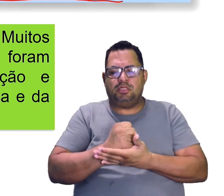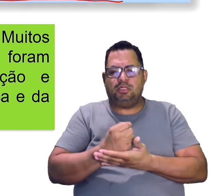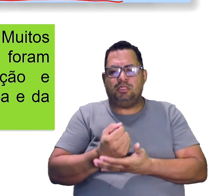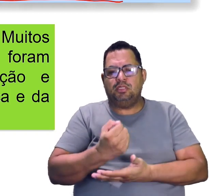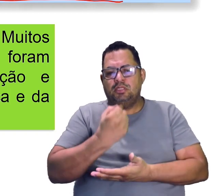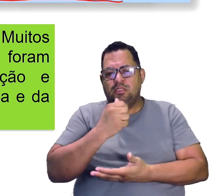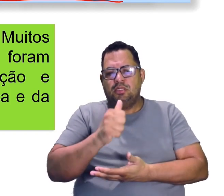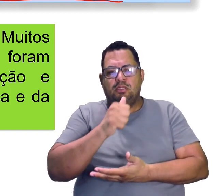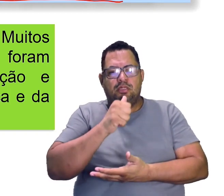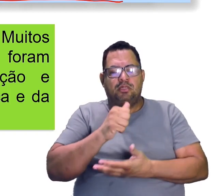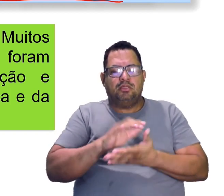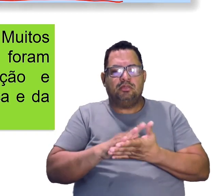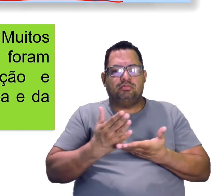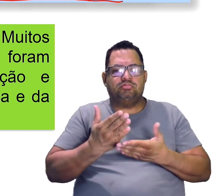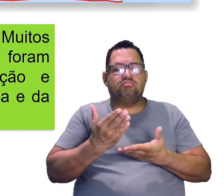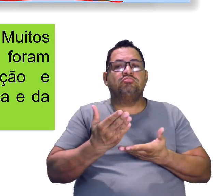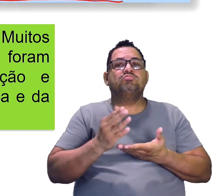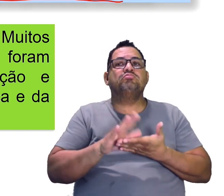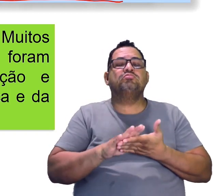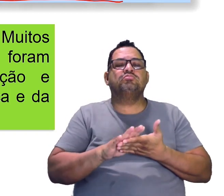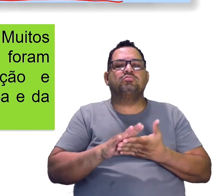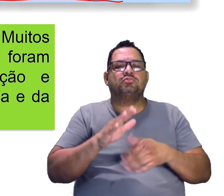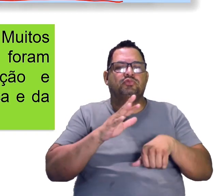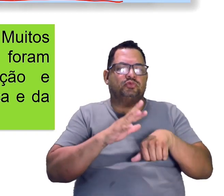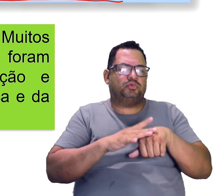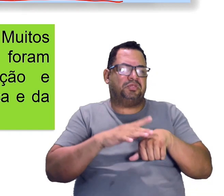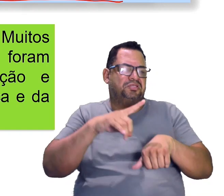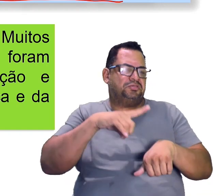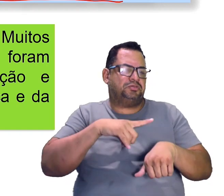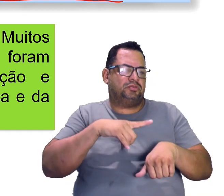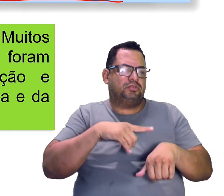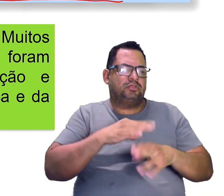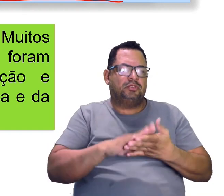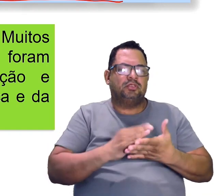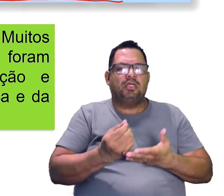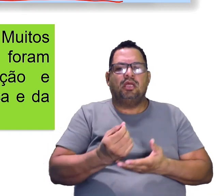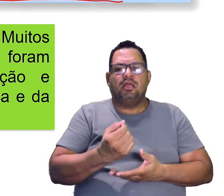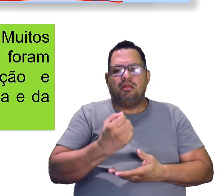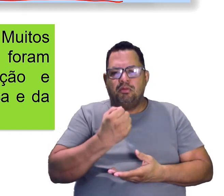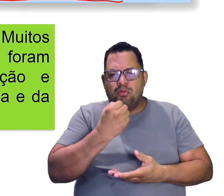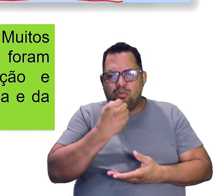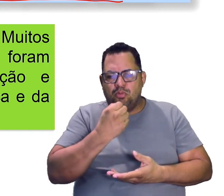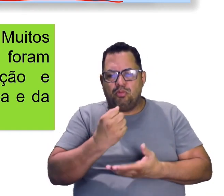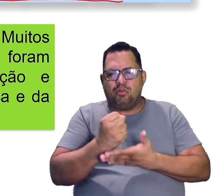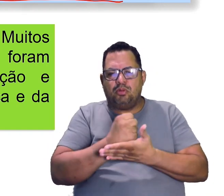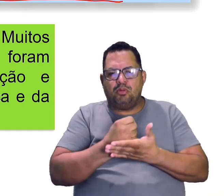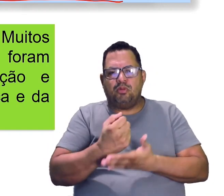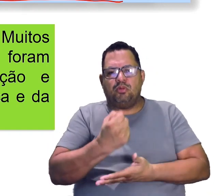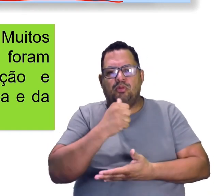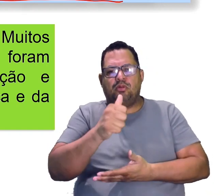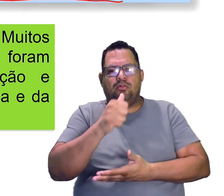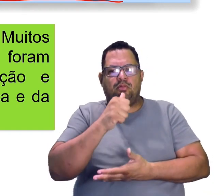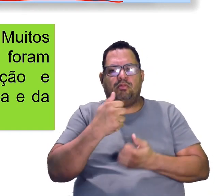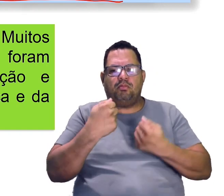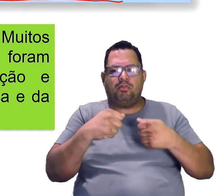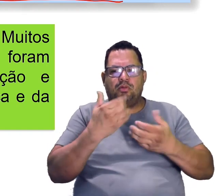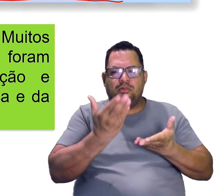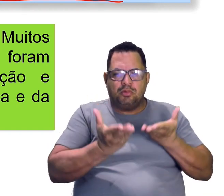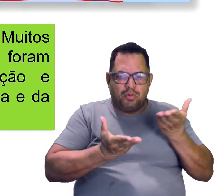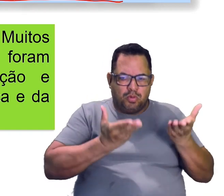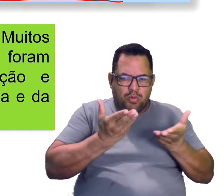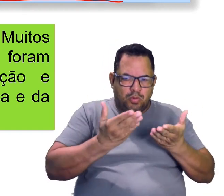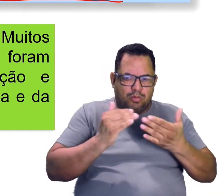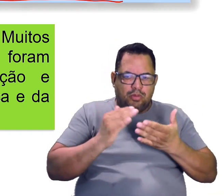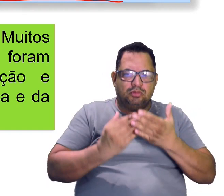doenças aconteciam e vou tratar com o quê? Não, existe elixir que a gente pode utilizar, isso aí vai... E